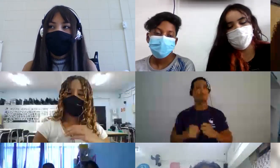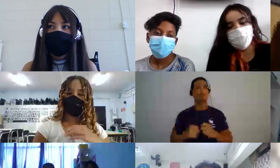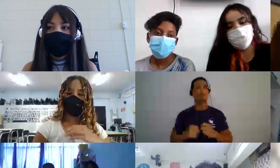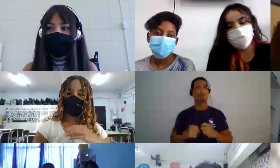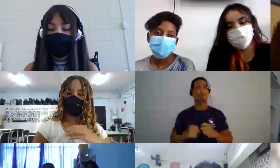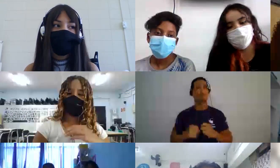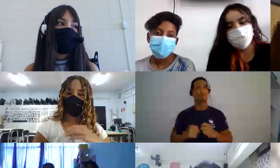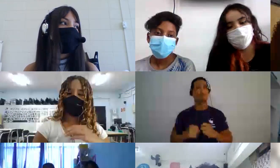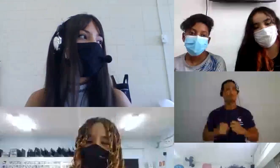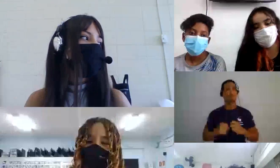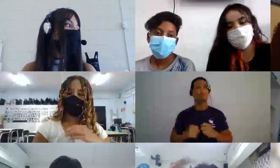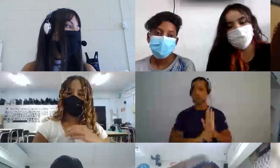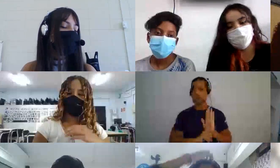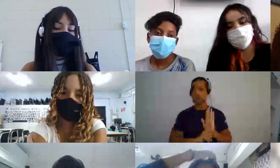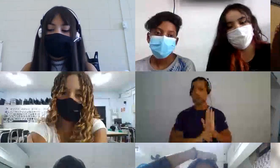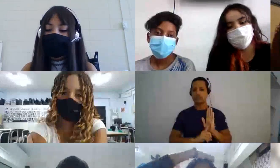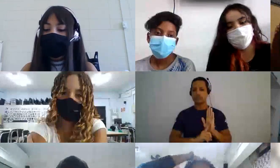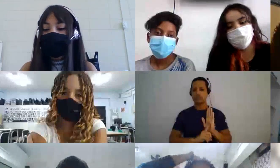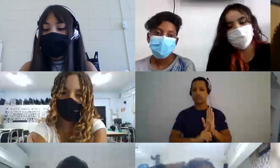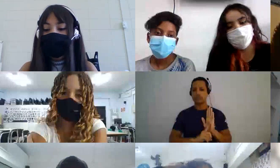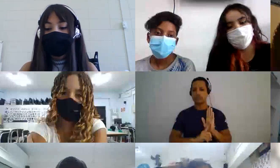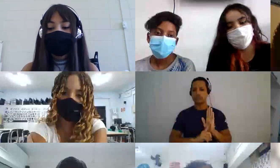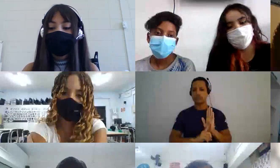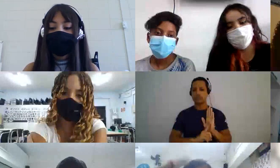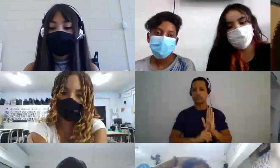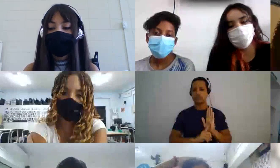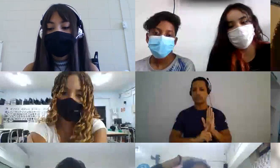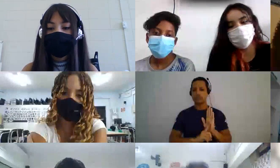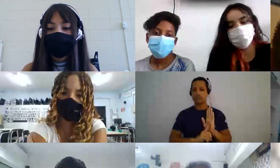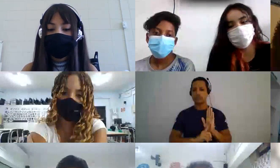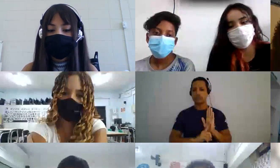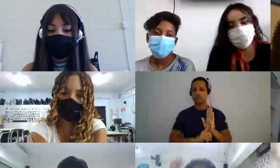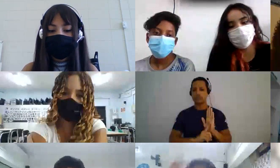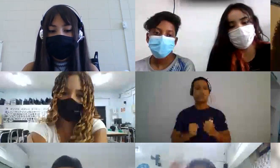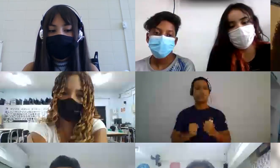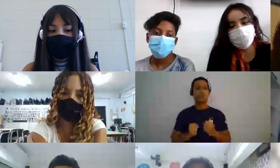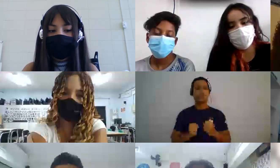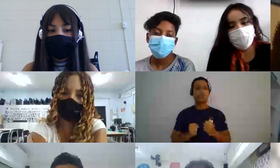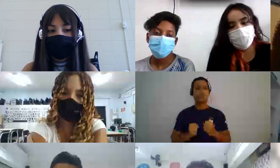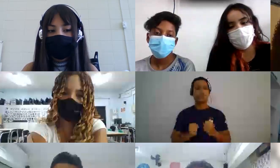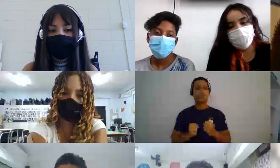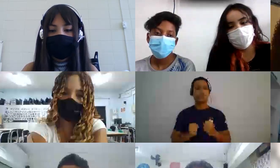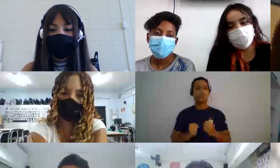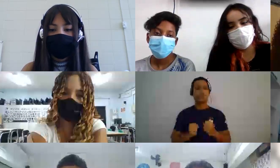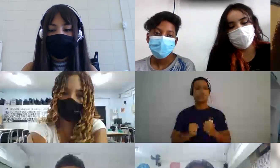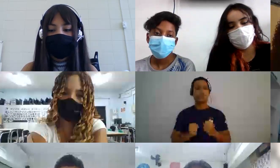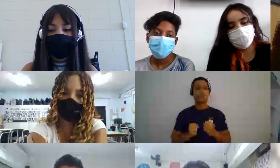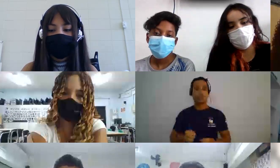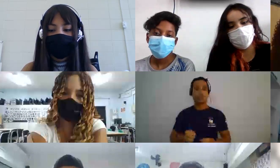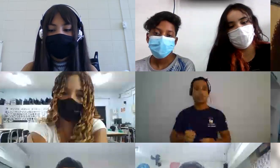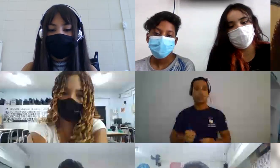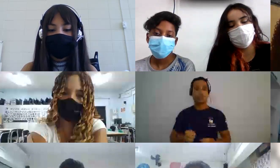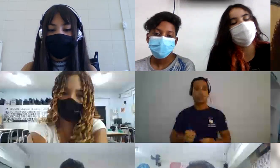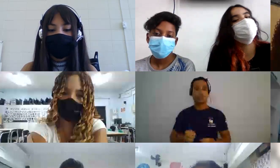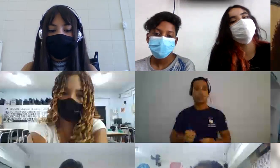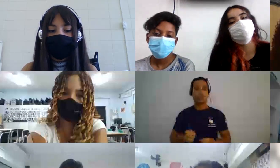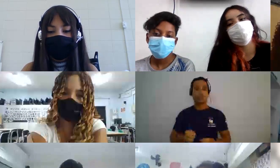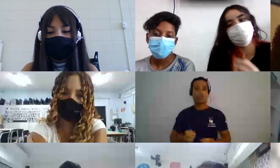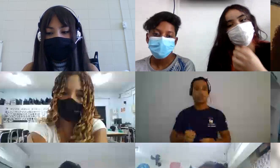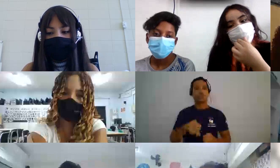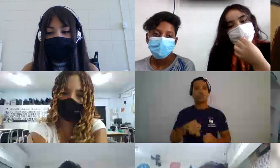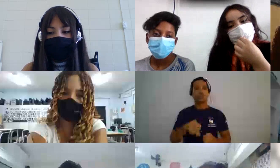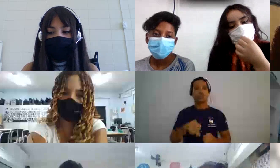direito sexual e reprodutivo, a gente só pode falar em enfrentar a gravidez. E agora eu falo também com os professores que estão me